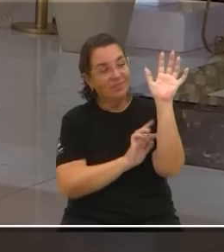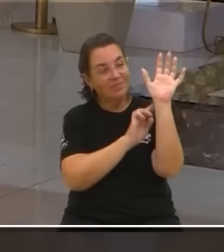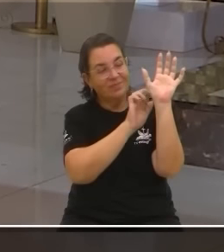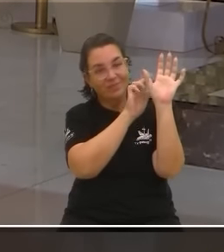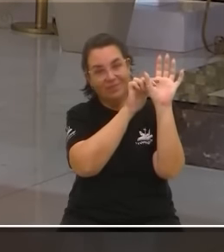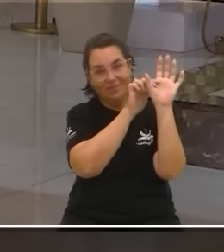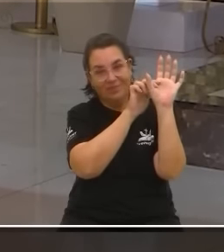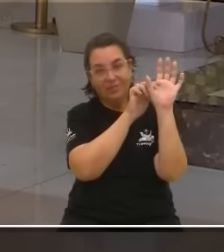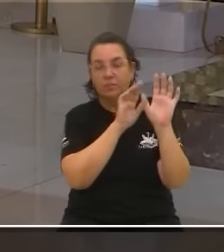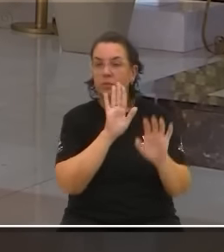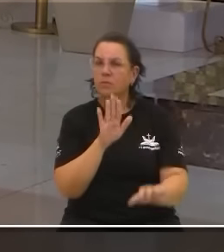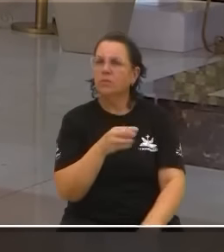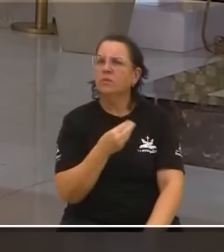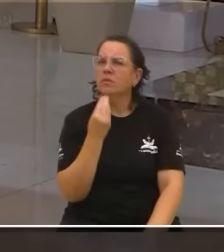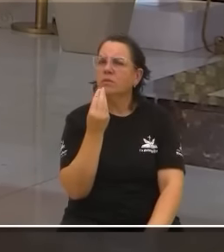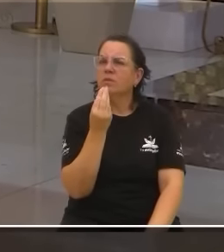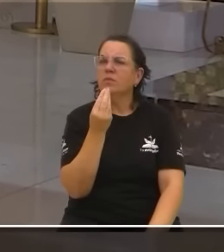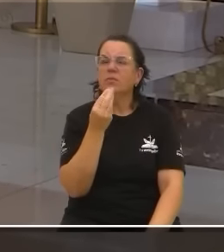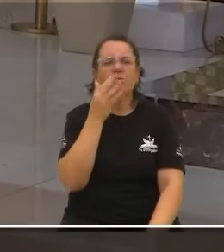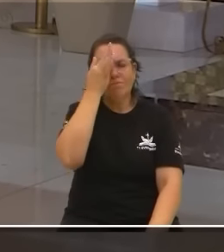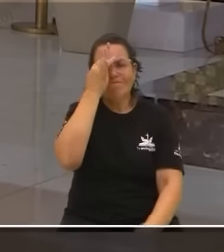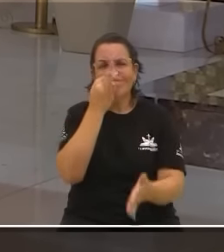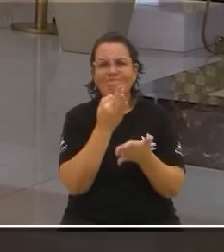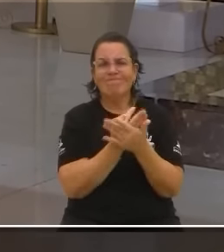É impressionante ver a fé deste homem.